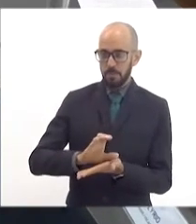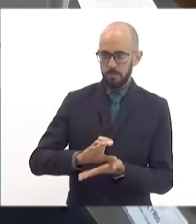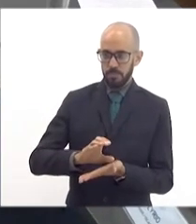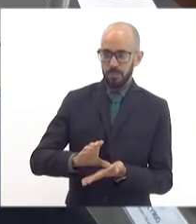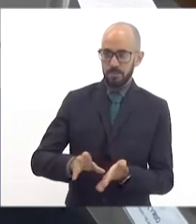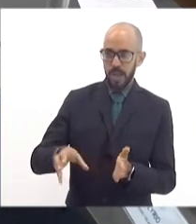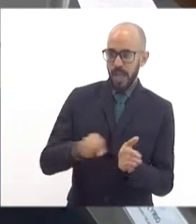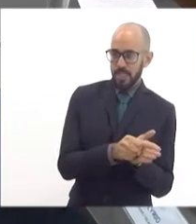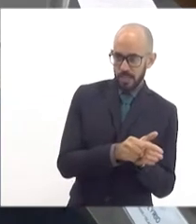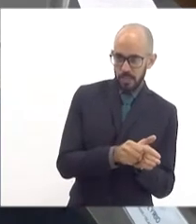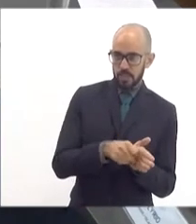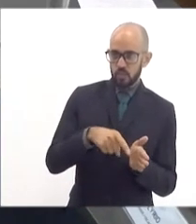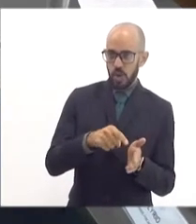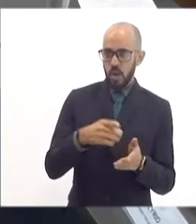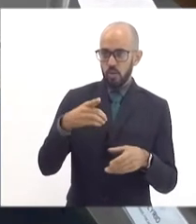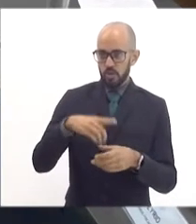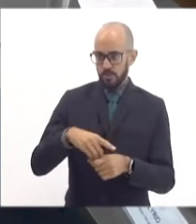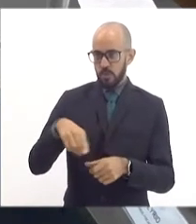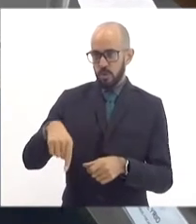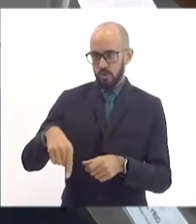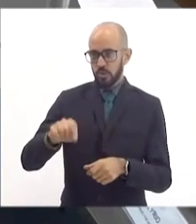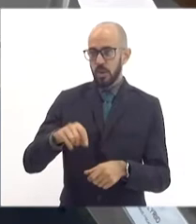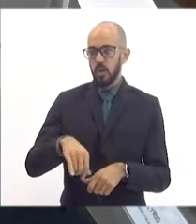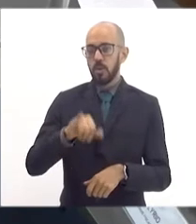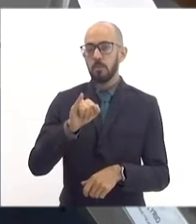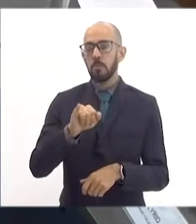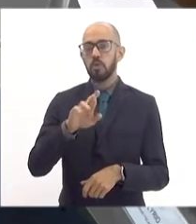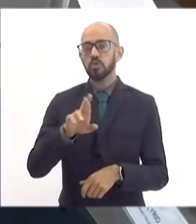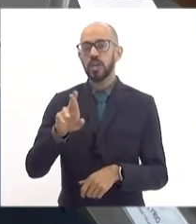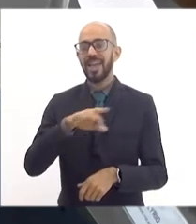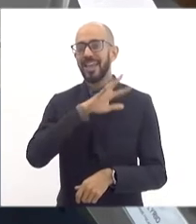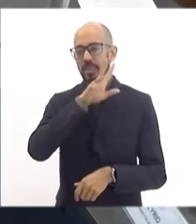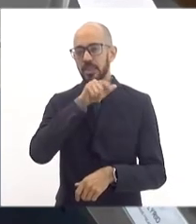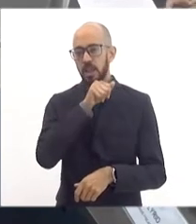existem, que é o imposto de renda do funcionalismo público.